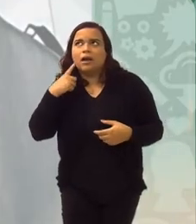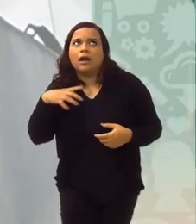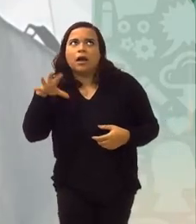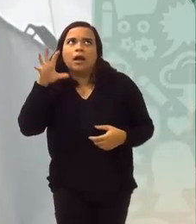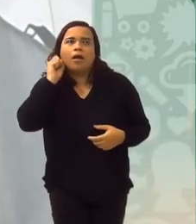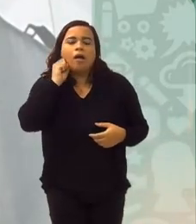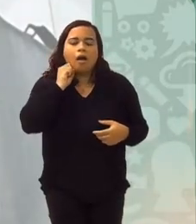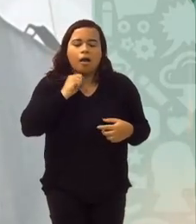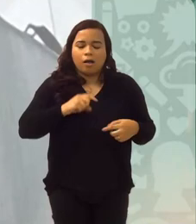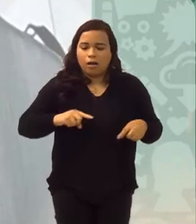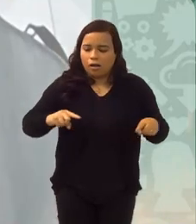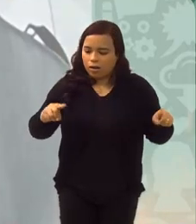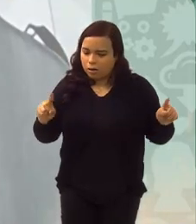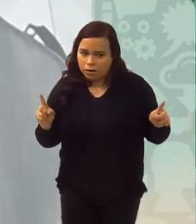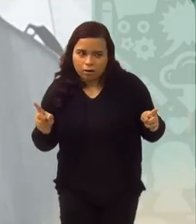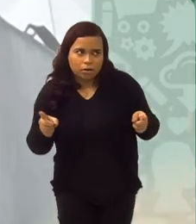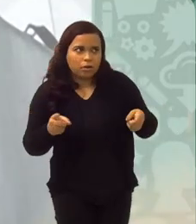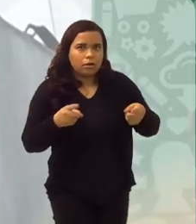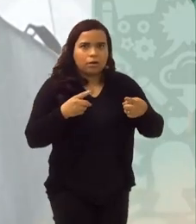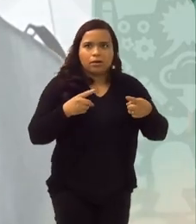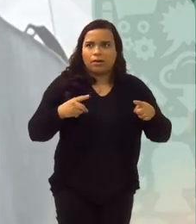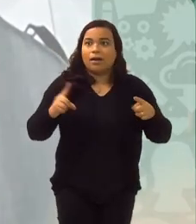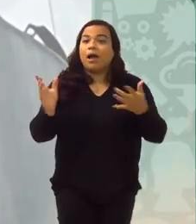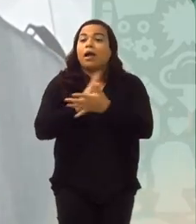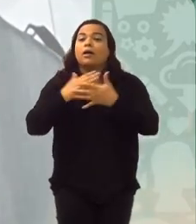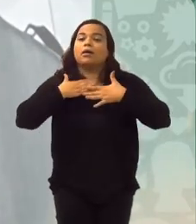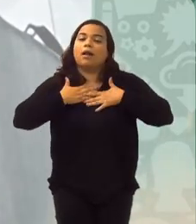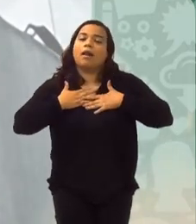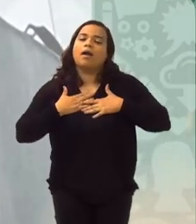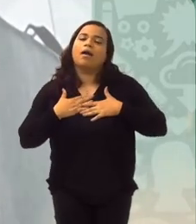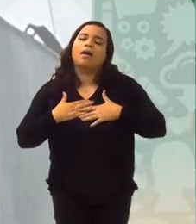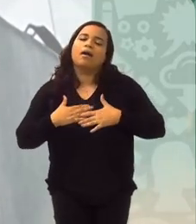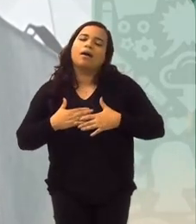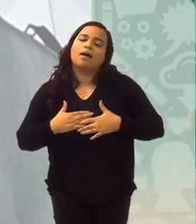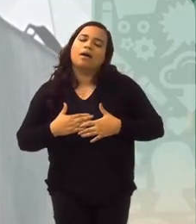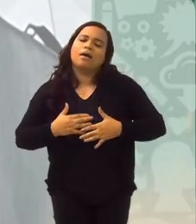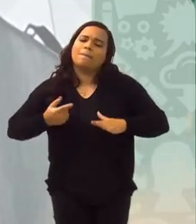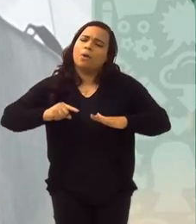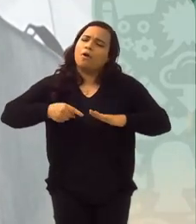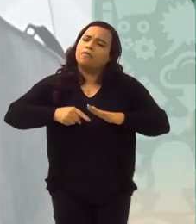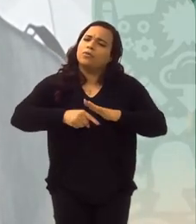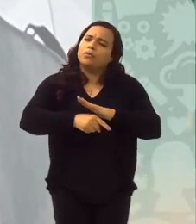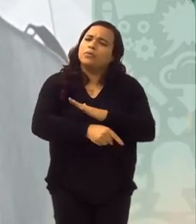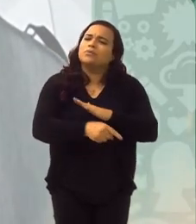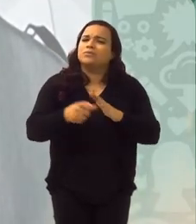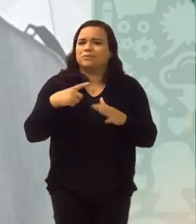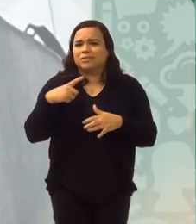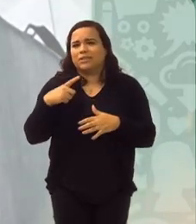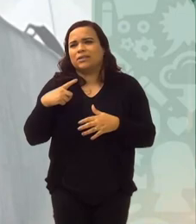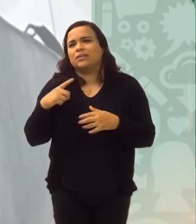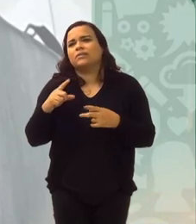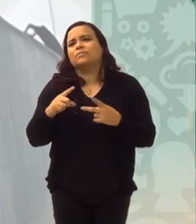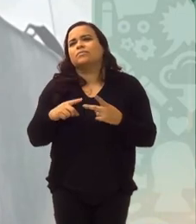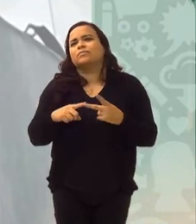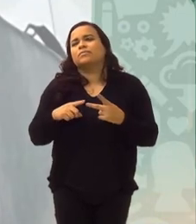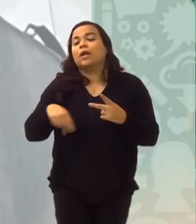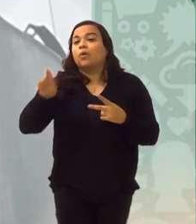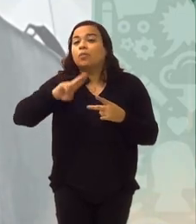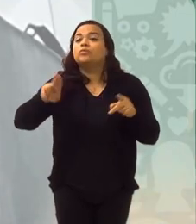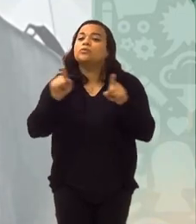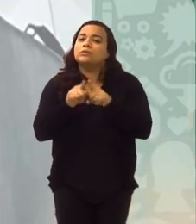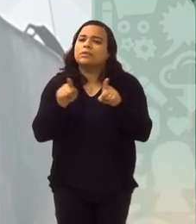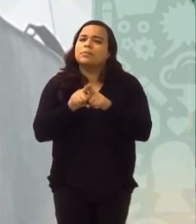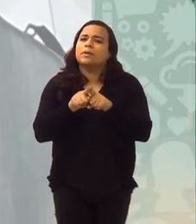criança ela recebe a estimulação sonora. Existem algumas de relaxamento profundo, né? Que é a